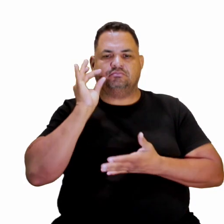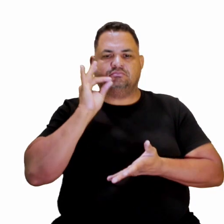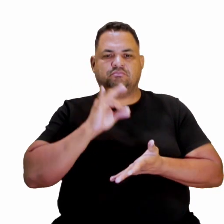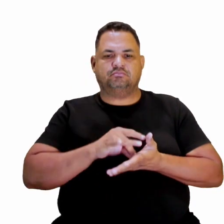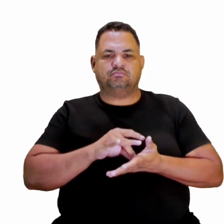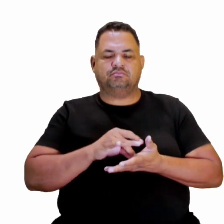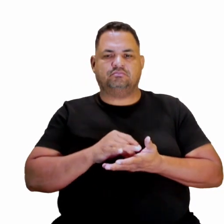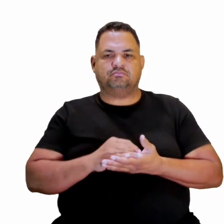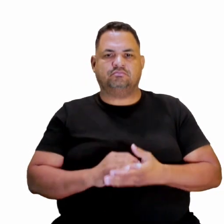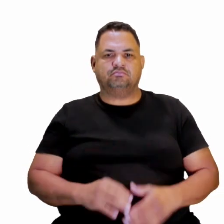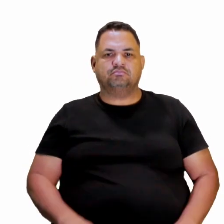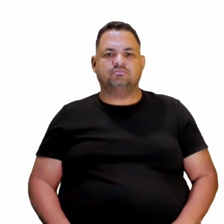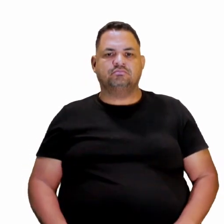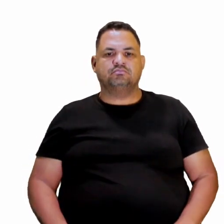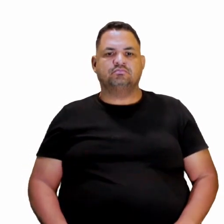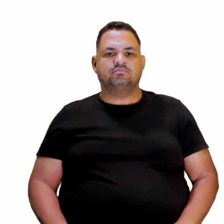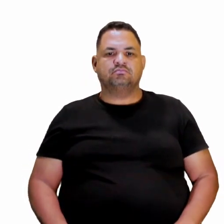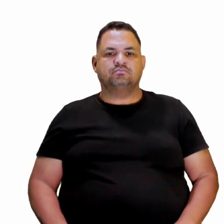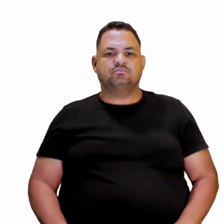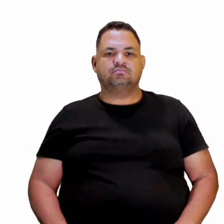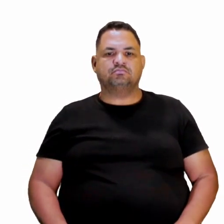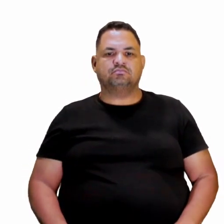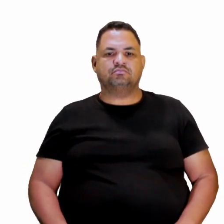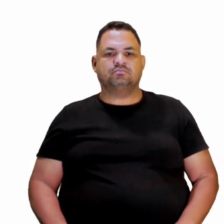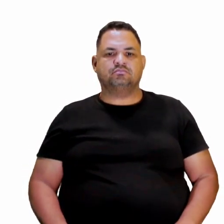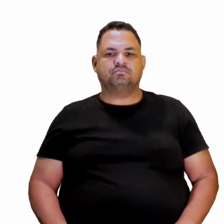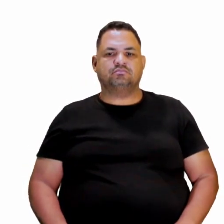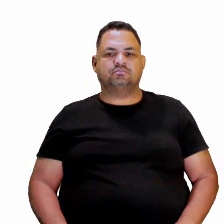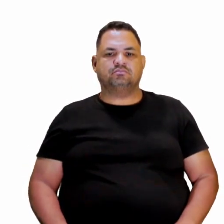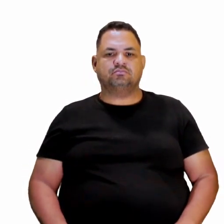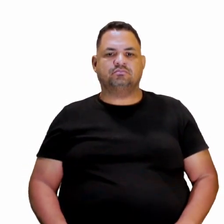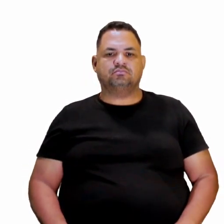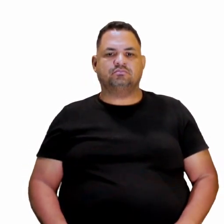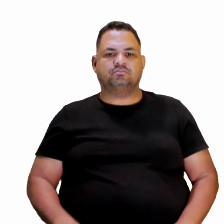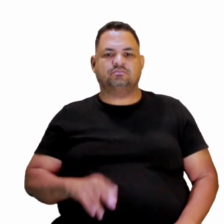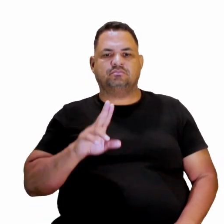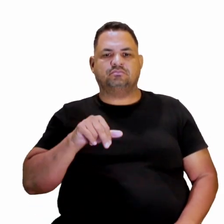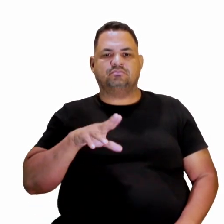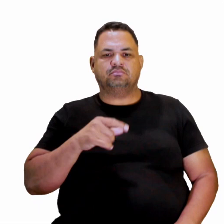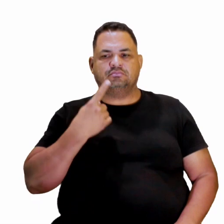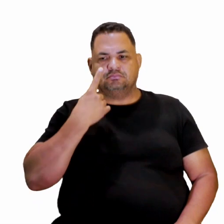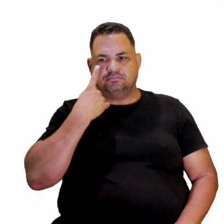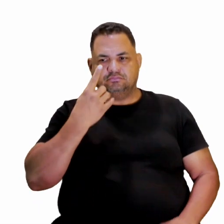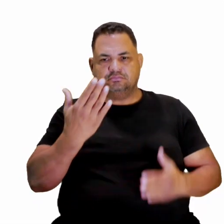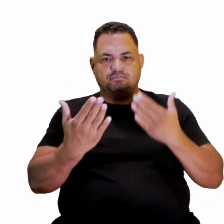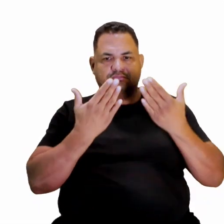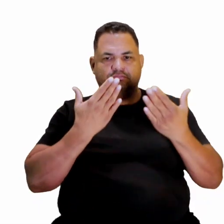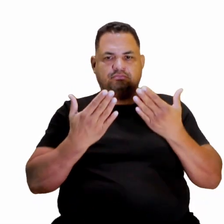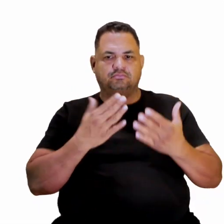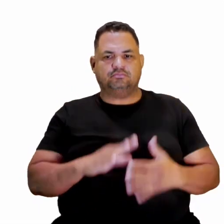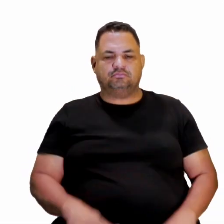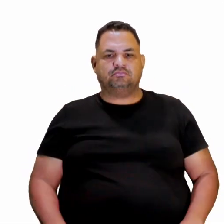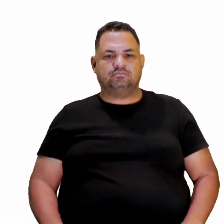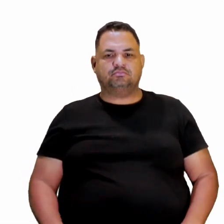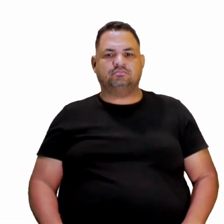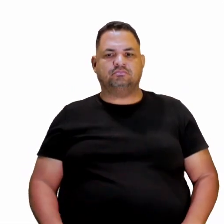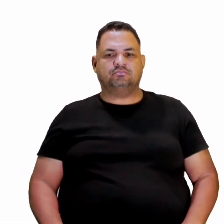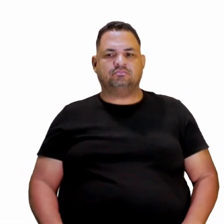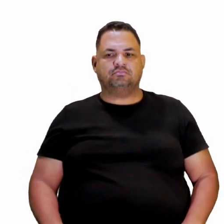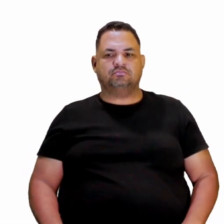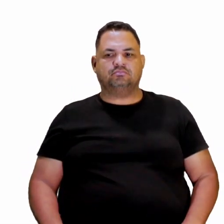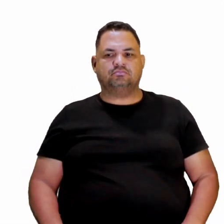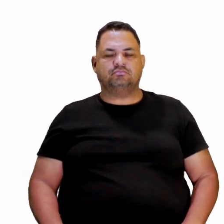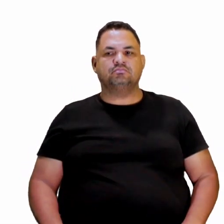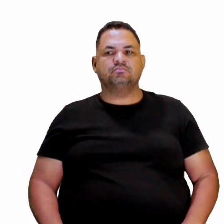aqui e pensei, eu sinceramente nunca fiz essa comparação. Só que ela é considerada um falso cognato por N